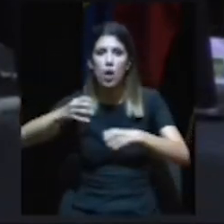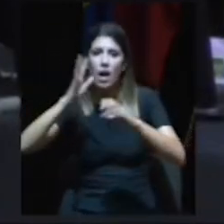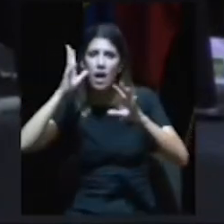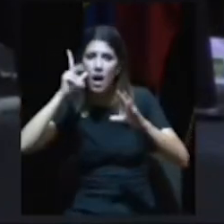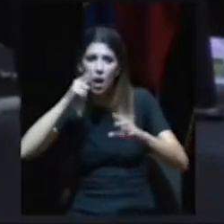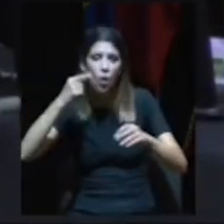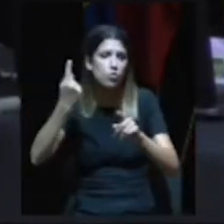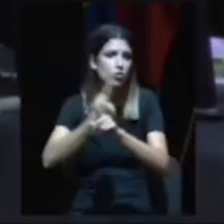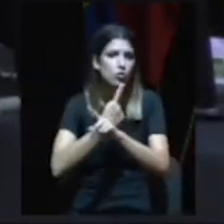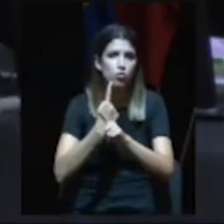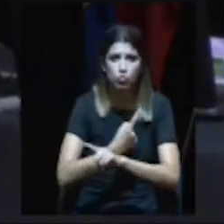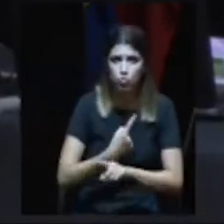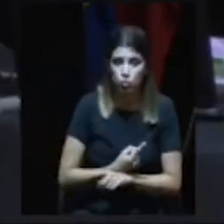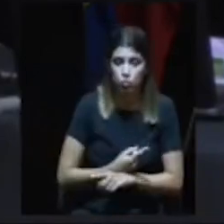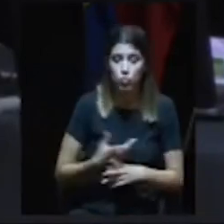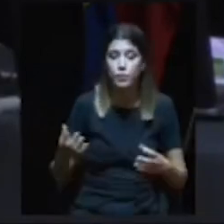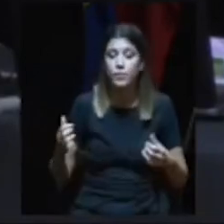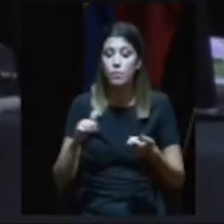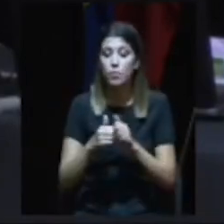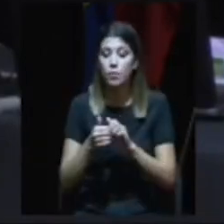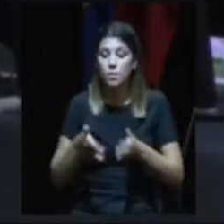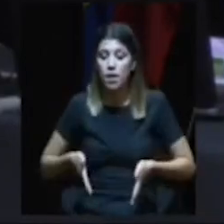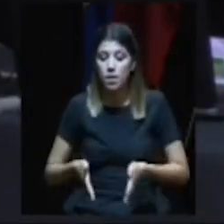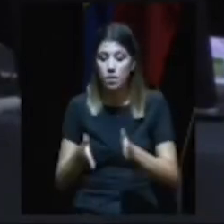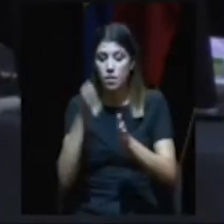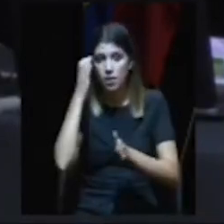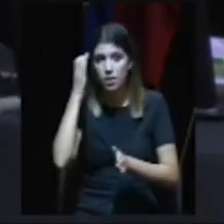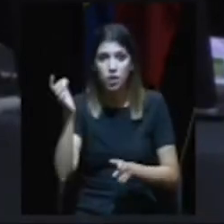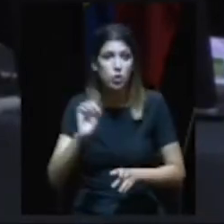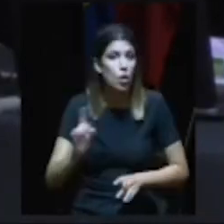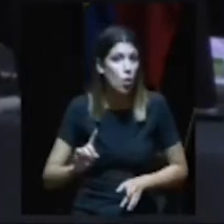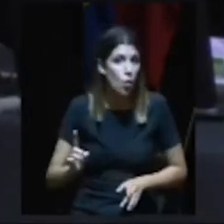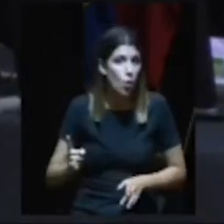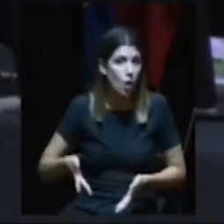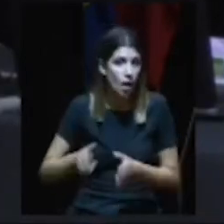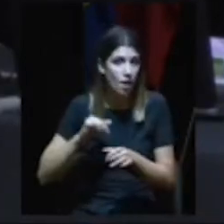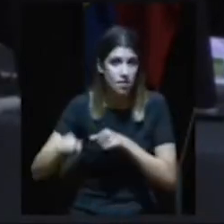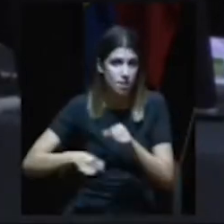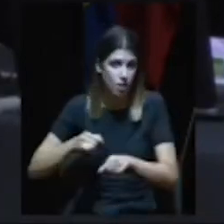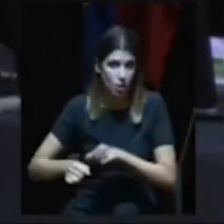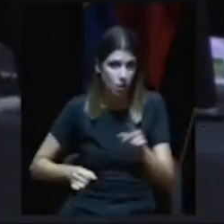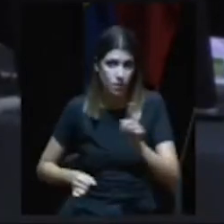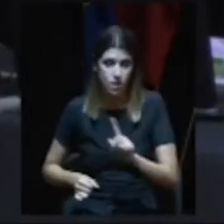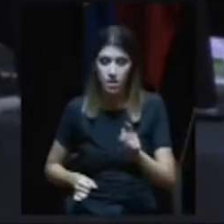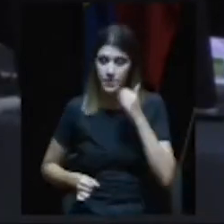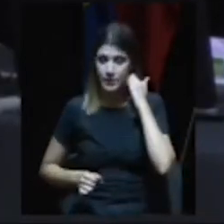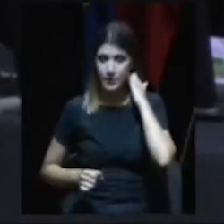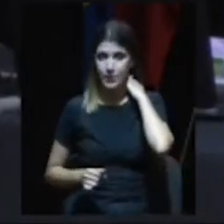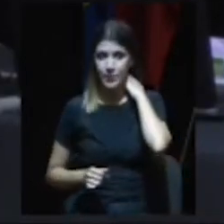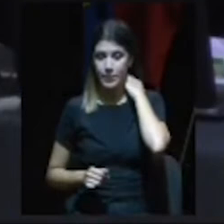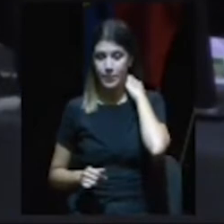O problema da Avenida Almirante Reis não é nem nunca foi a ciclovia.